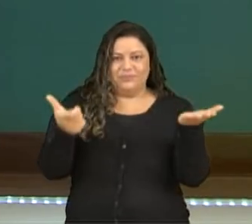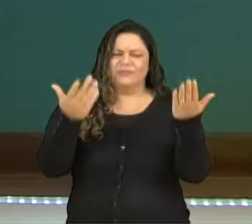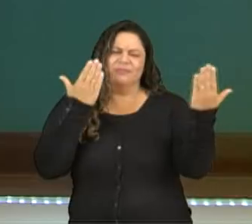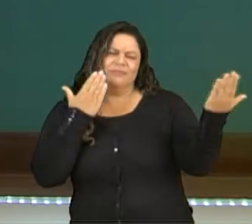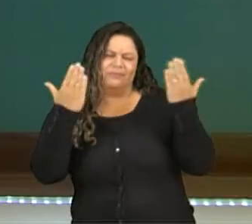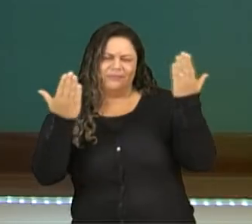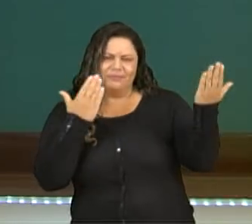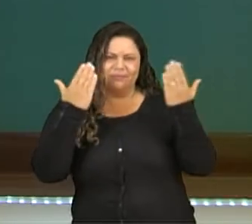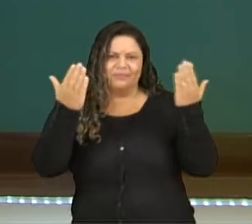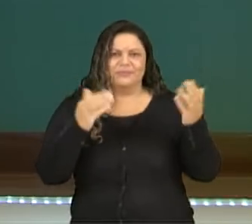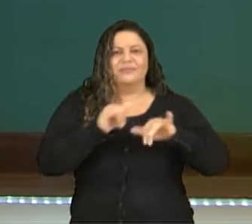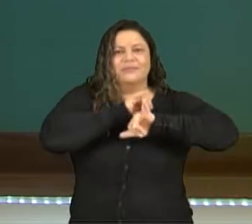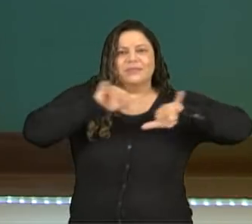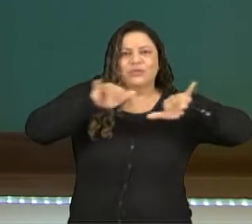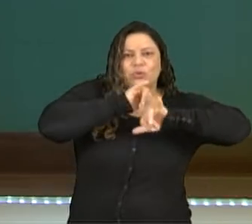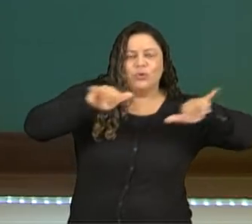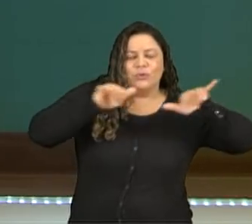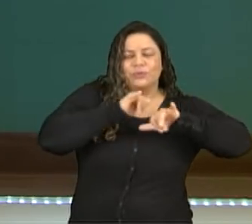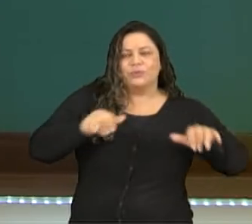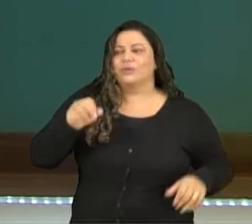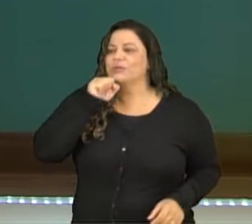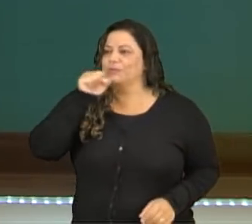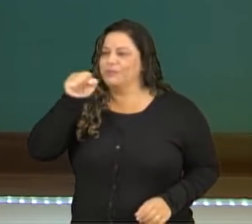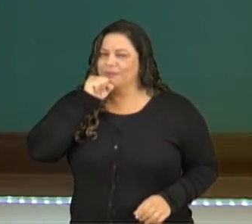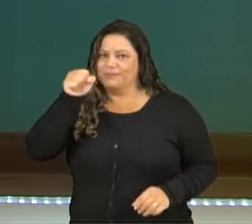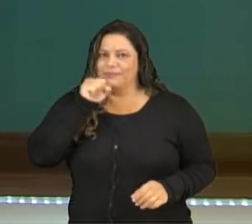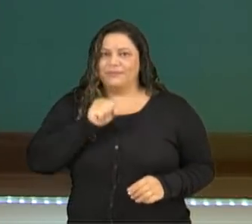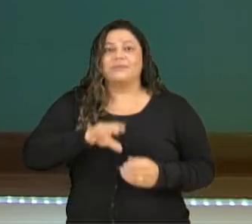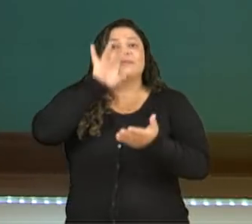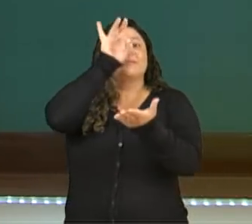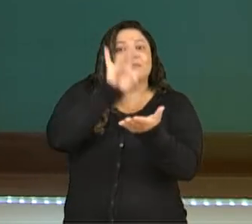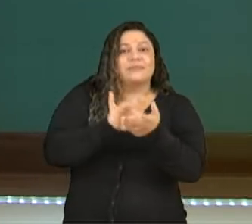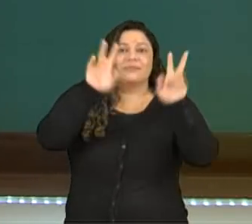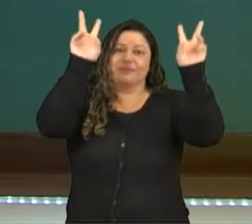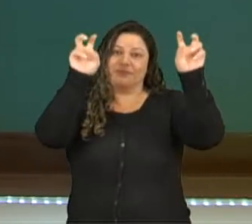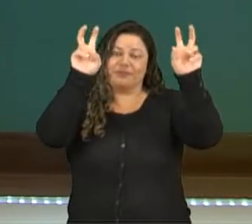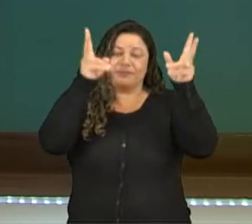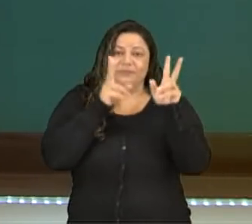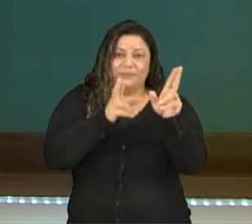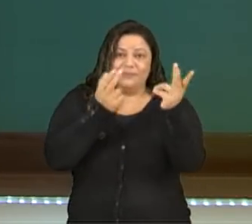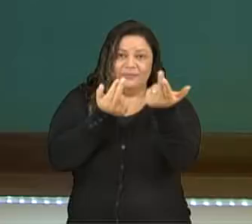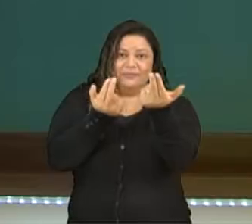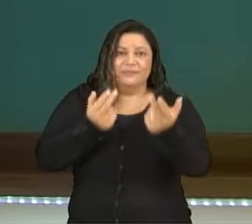uma notícia e uma reportagem sobre o mesmo fato.